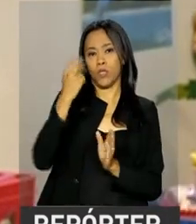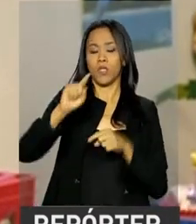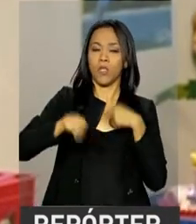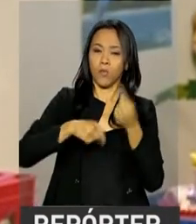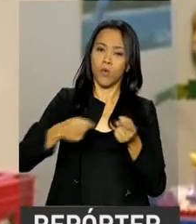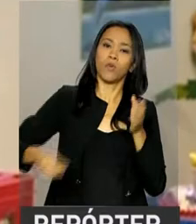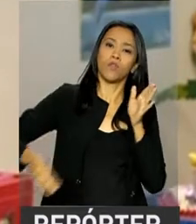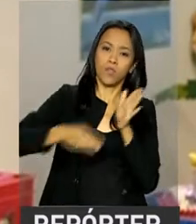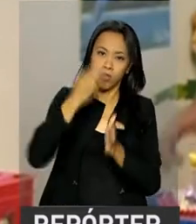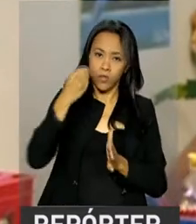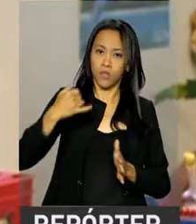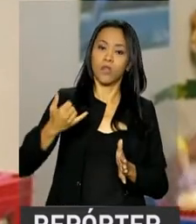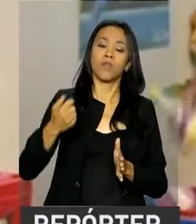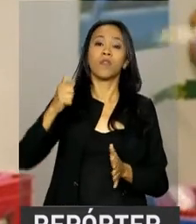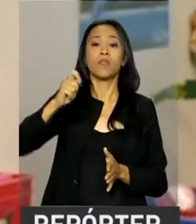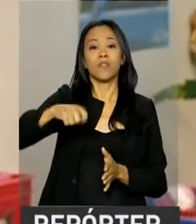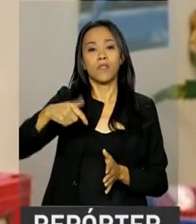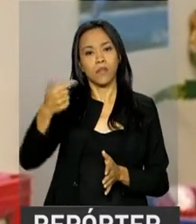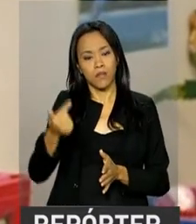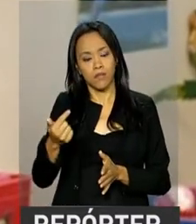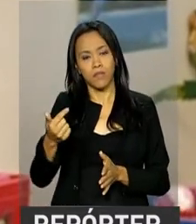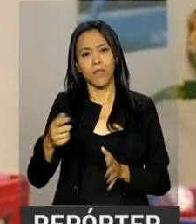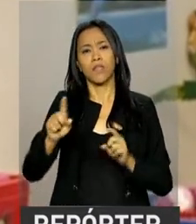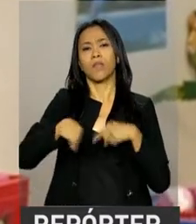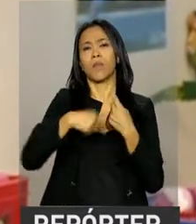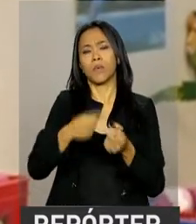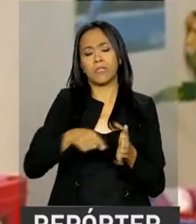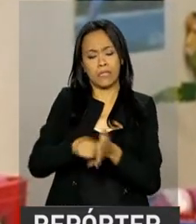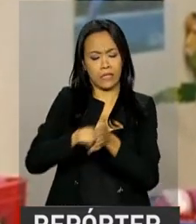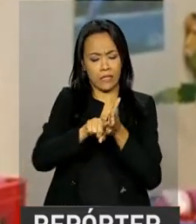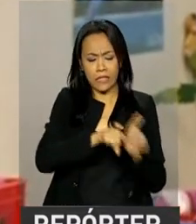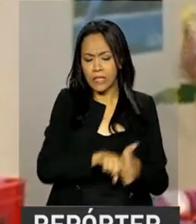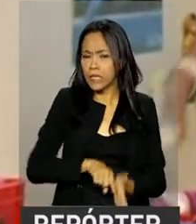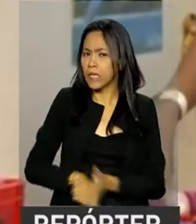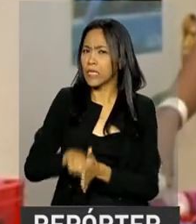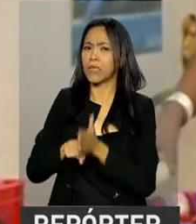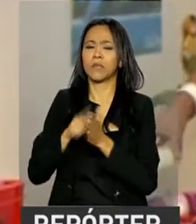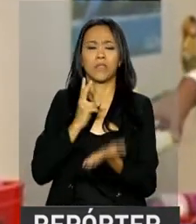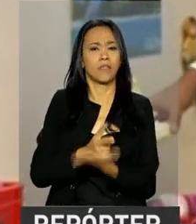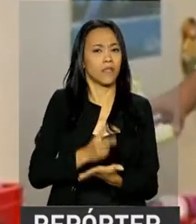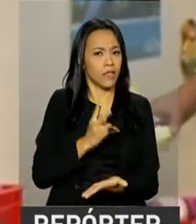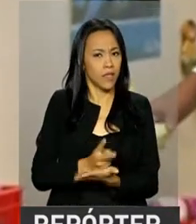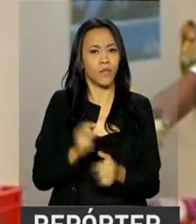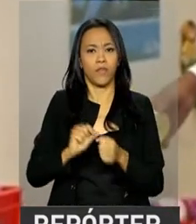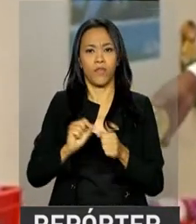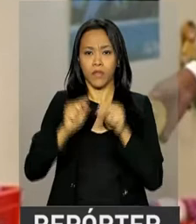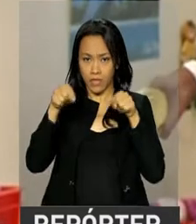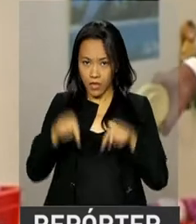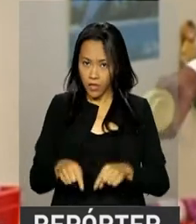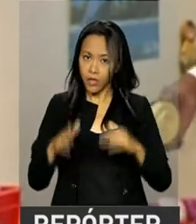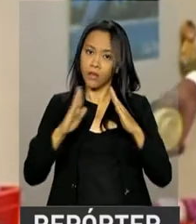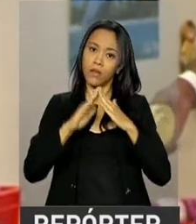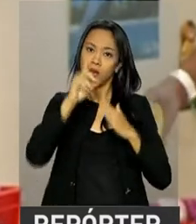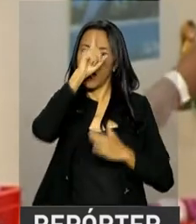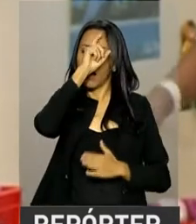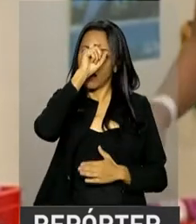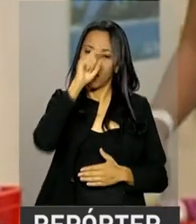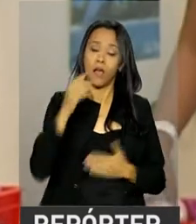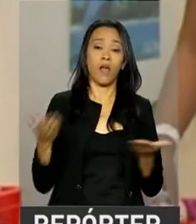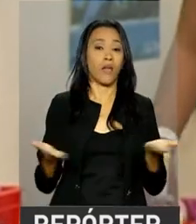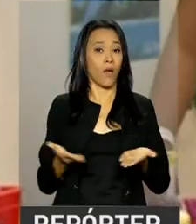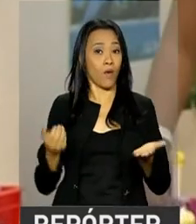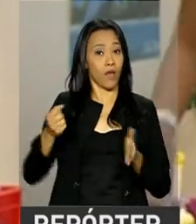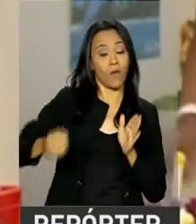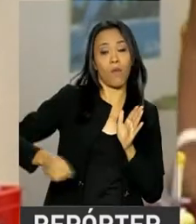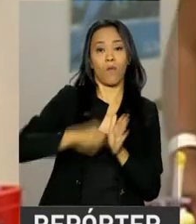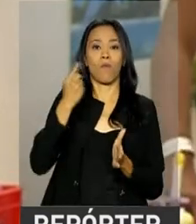mais uma, com 2 anos e 7 meses outra. Exames de alta complexidade sempre foram feitos aqui. E agora a